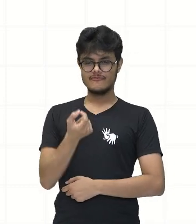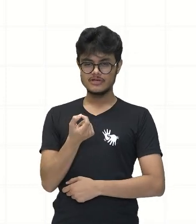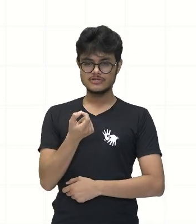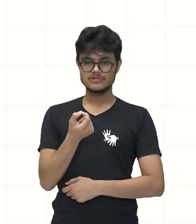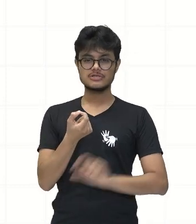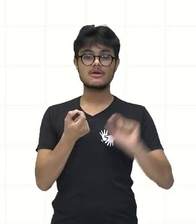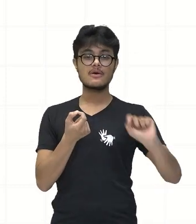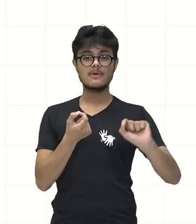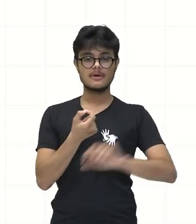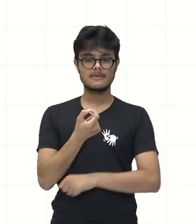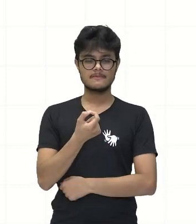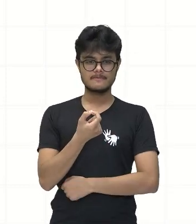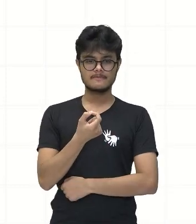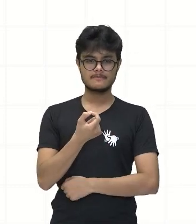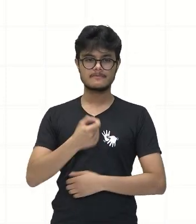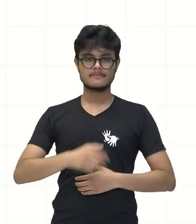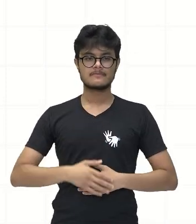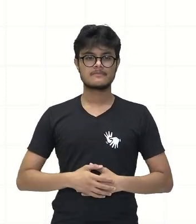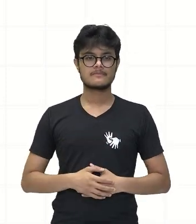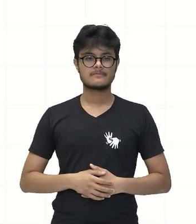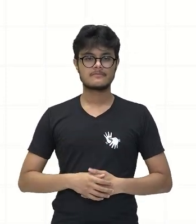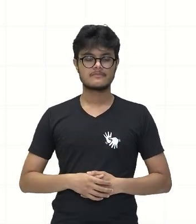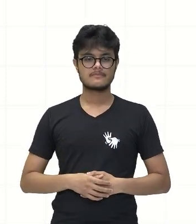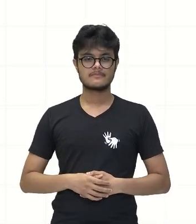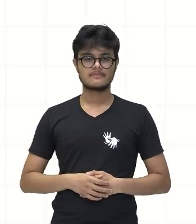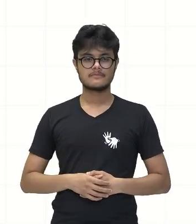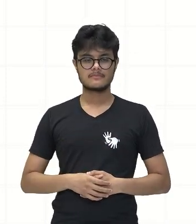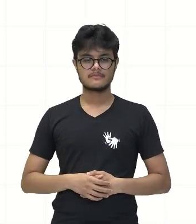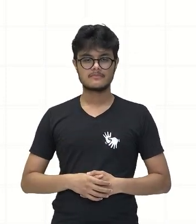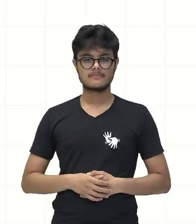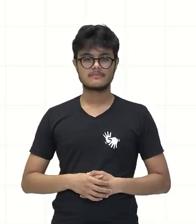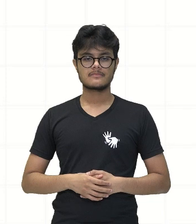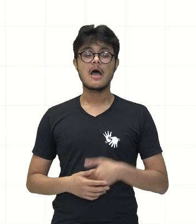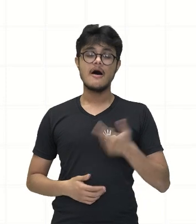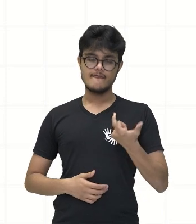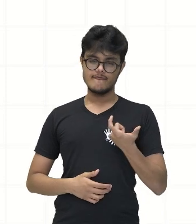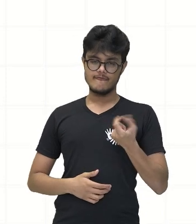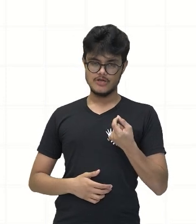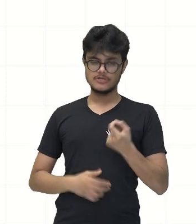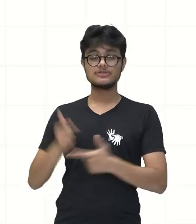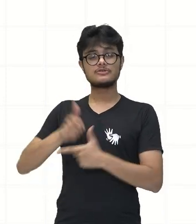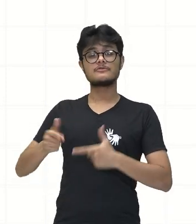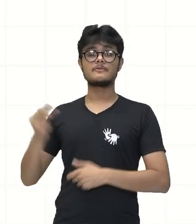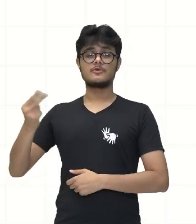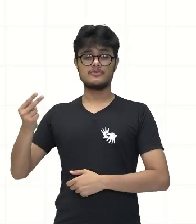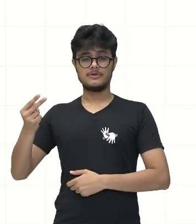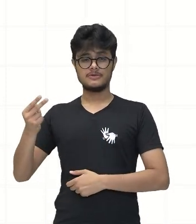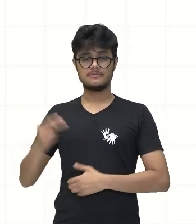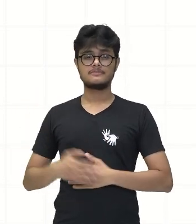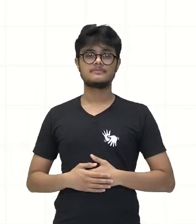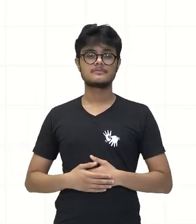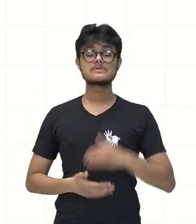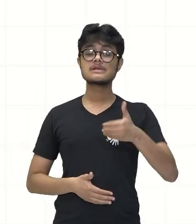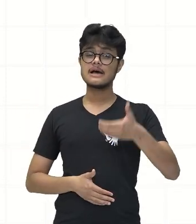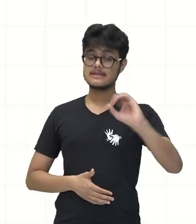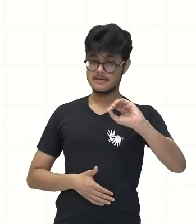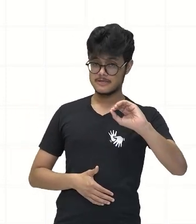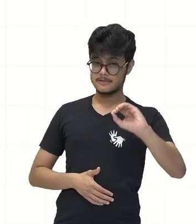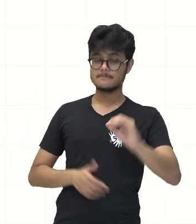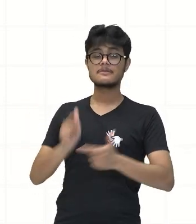de 20. Então, começo simplificando. Como 20 é par, por 2 dá